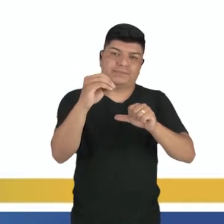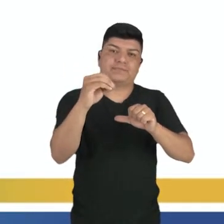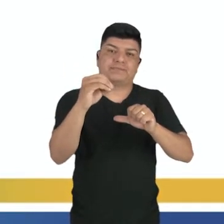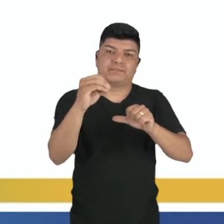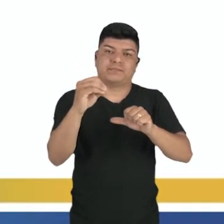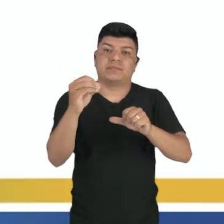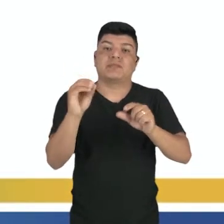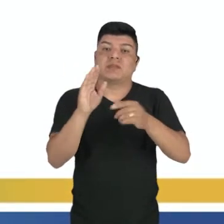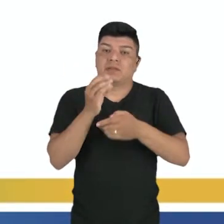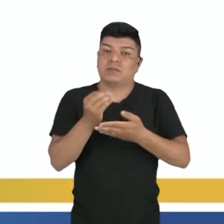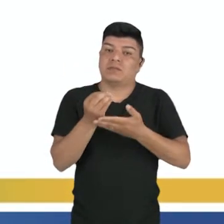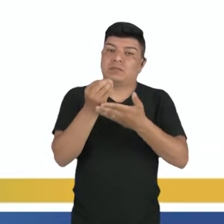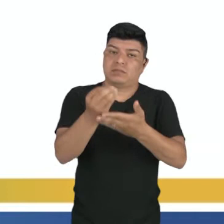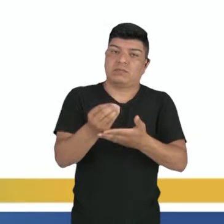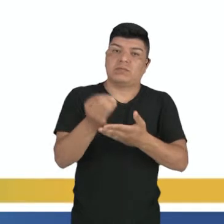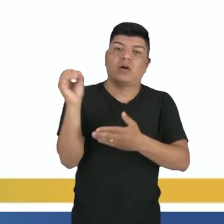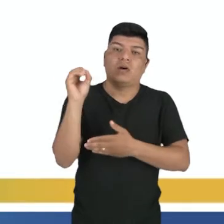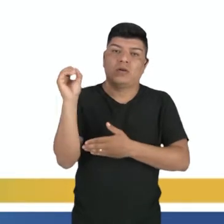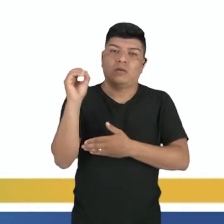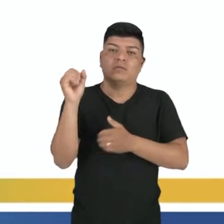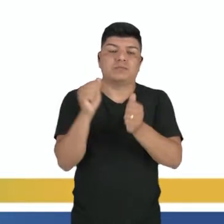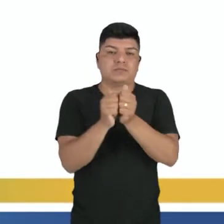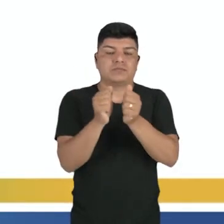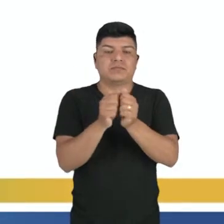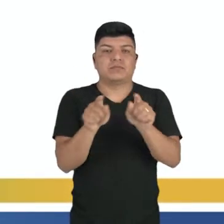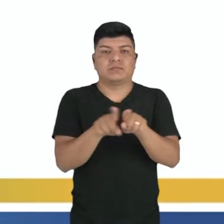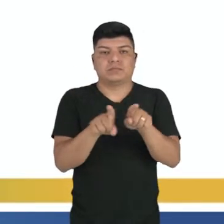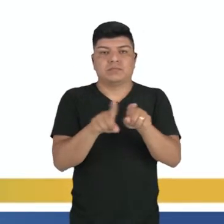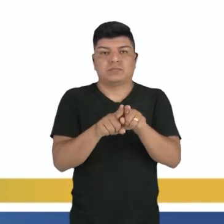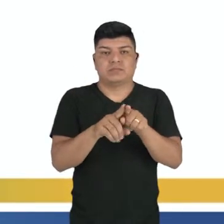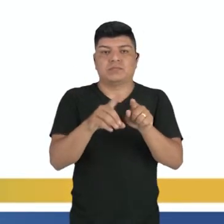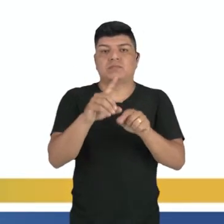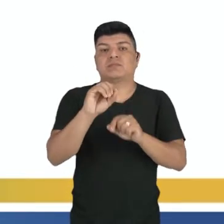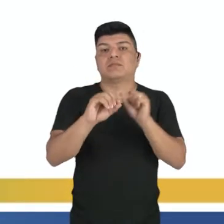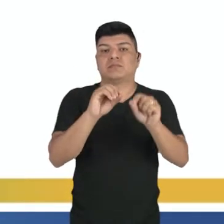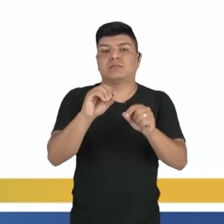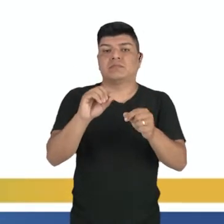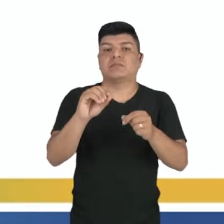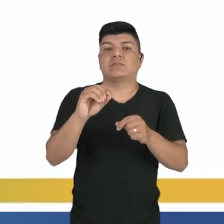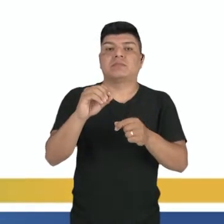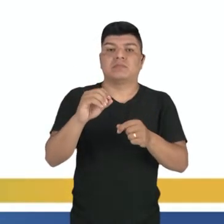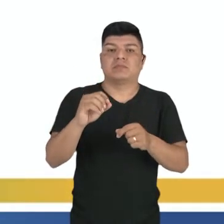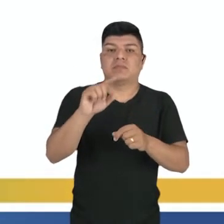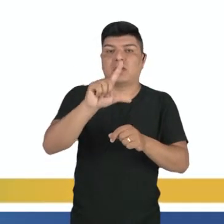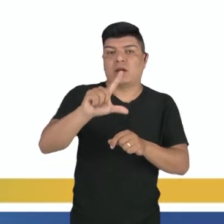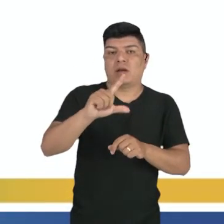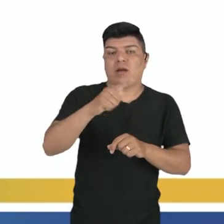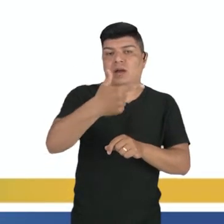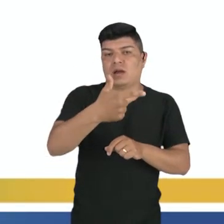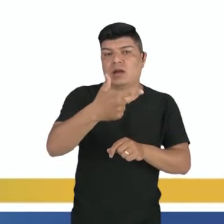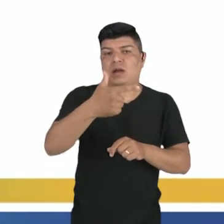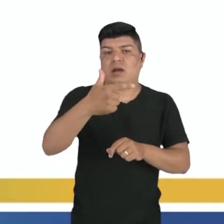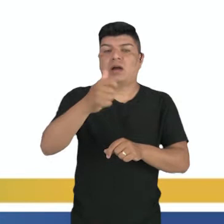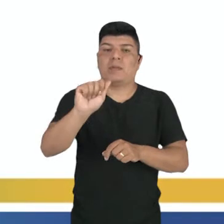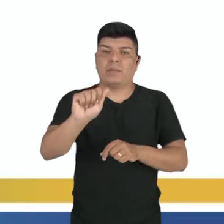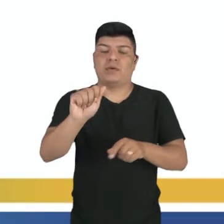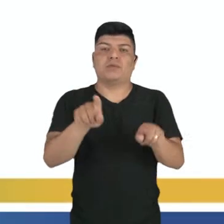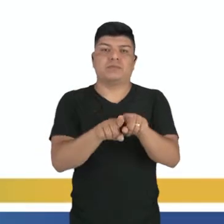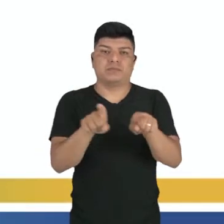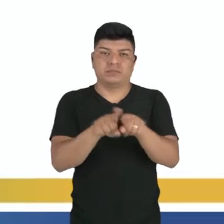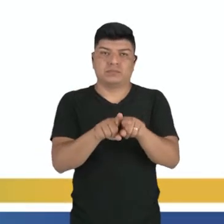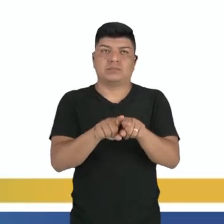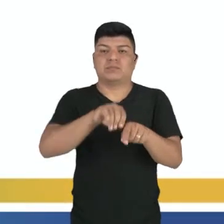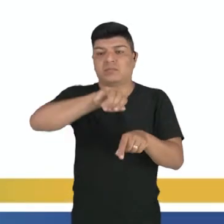oxigênio e ao sair ela vai carregar junto com ela dióxido de carbono e resíduos. Ou seja, à medida que a água entra, além